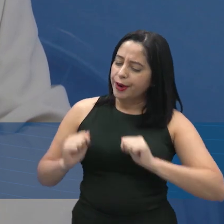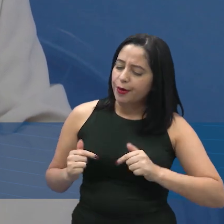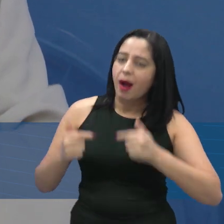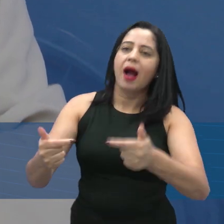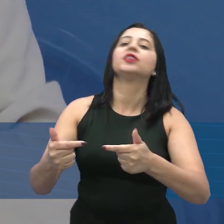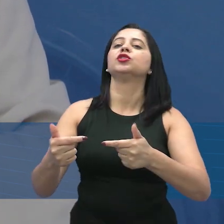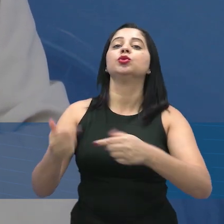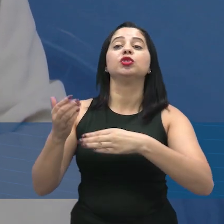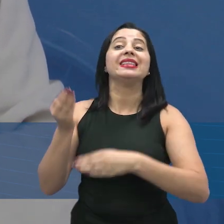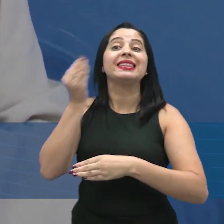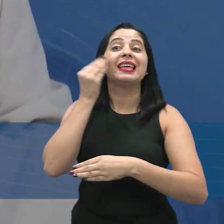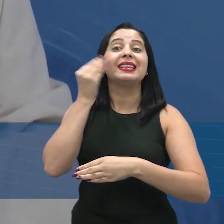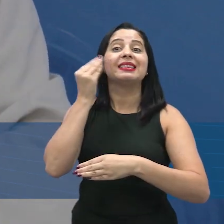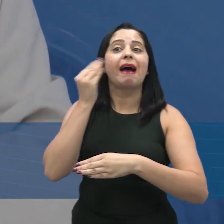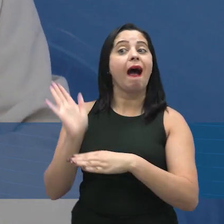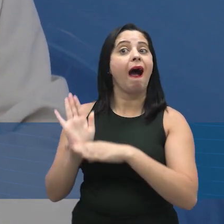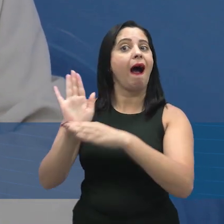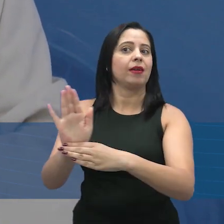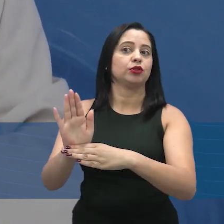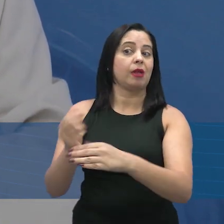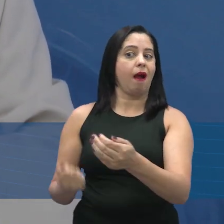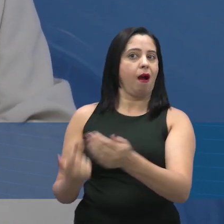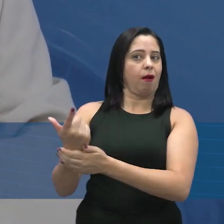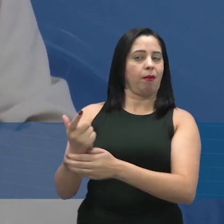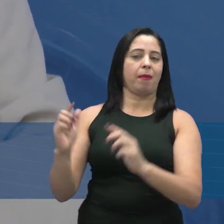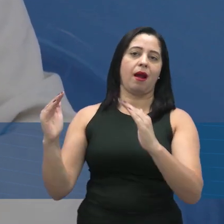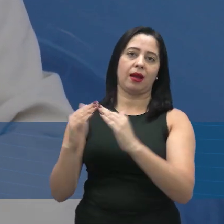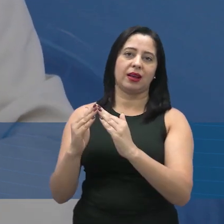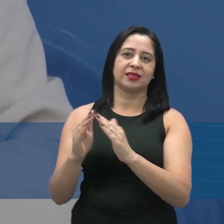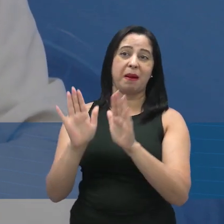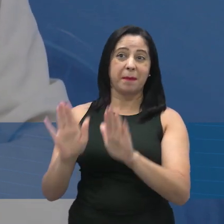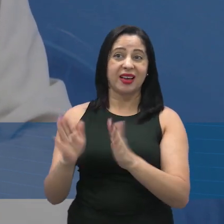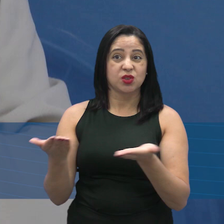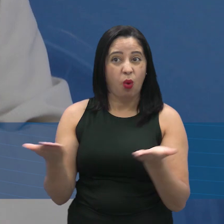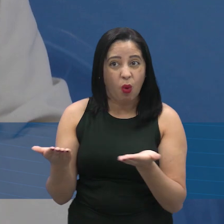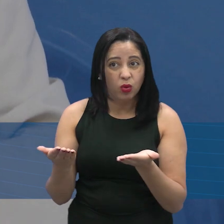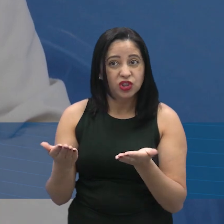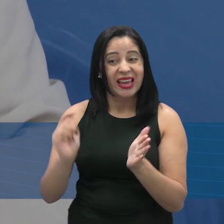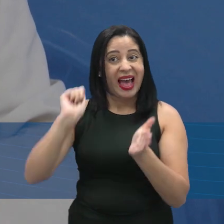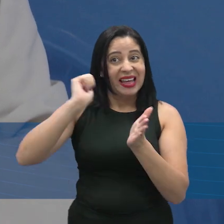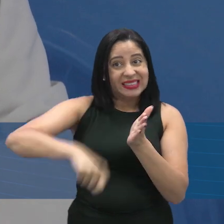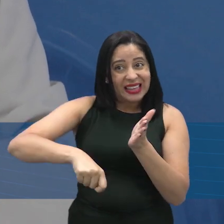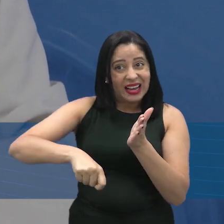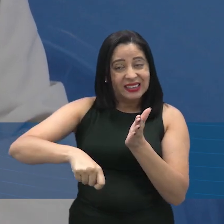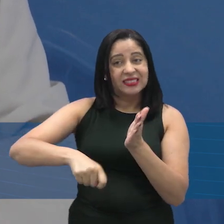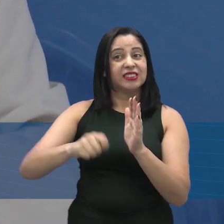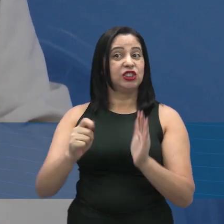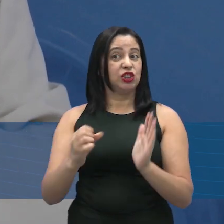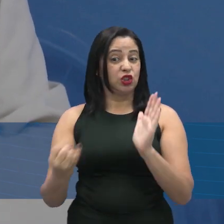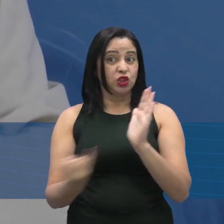essa aquisição. Só que, com o padrão de taxa de juros que a gente tem na economia